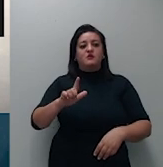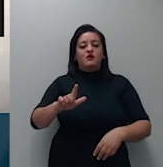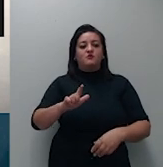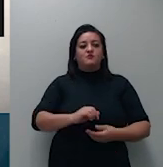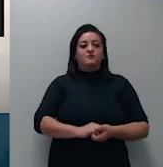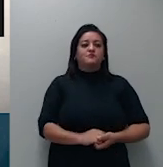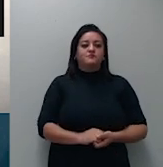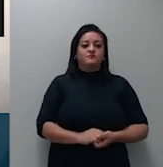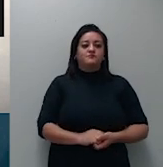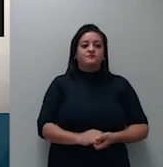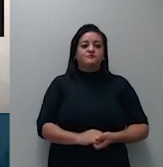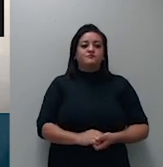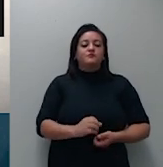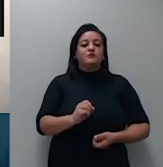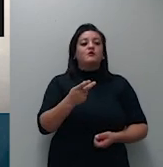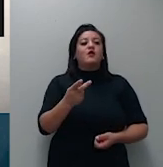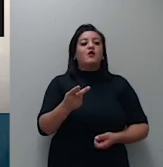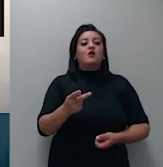Araújo